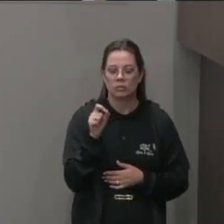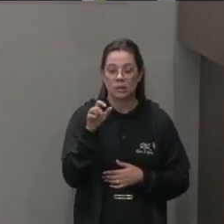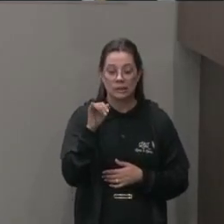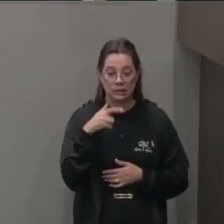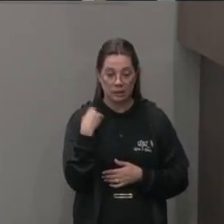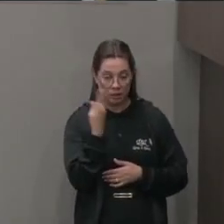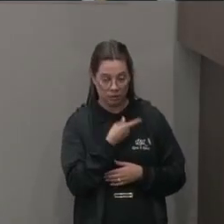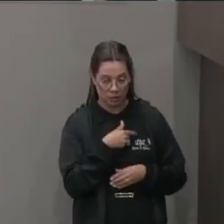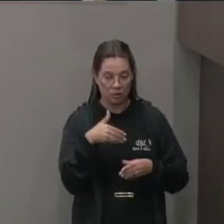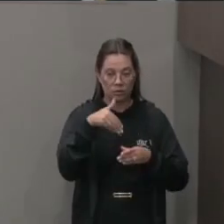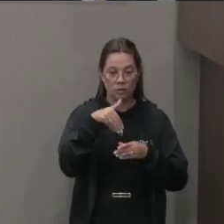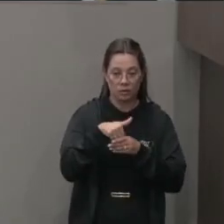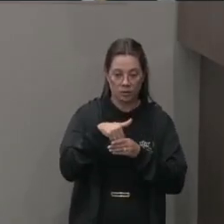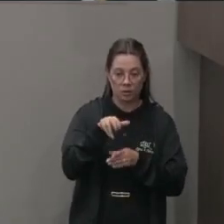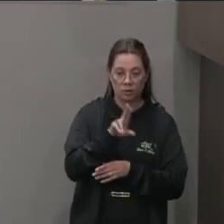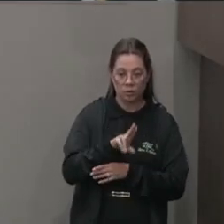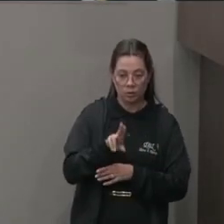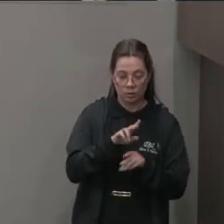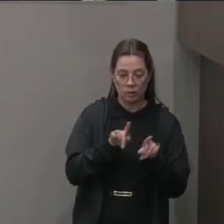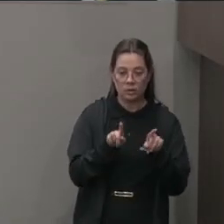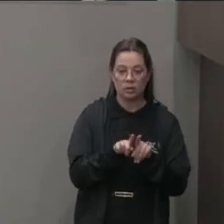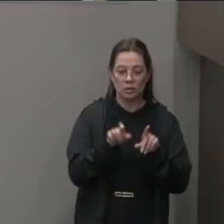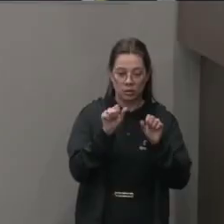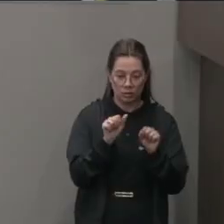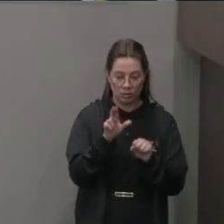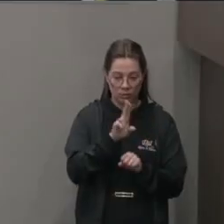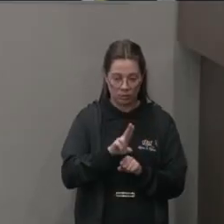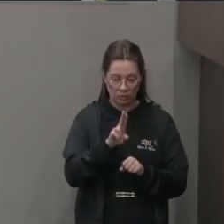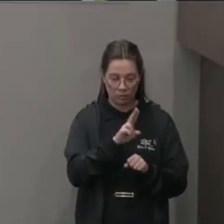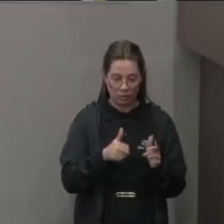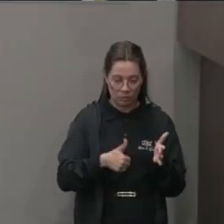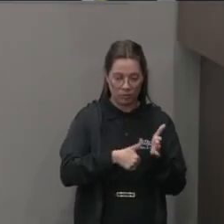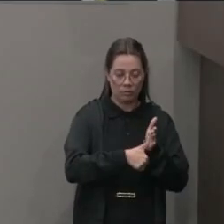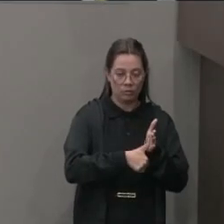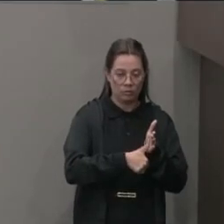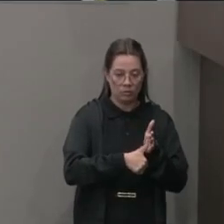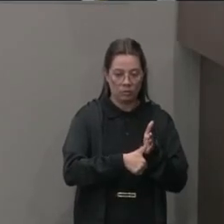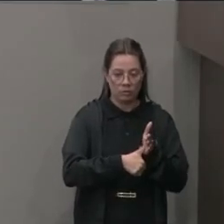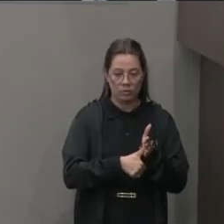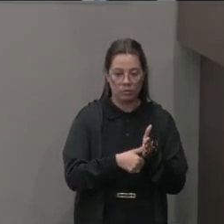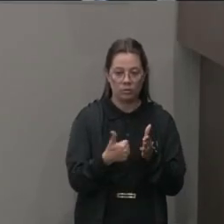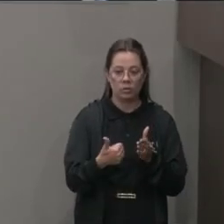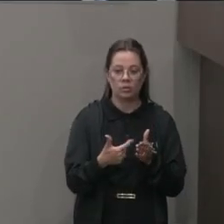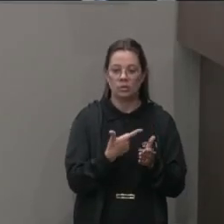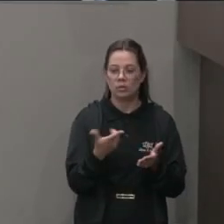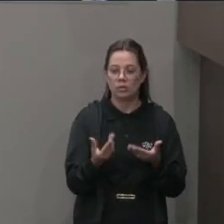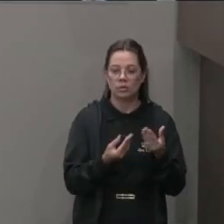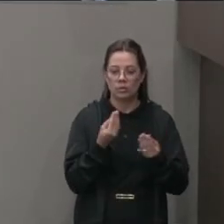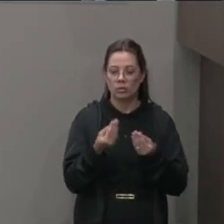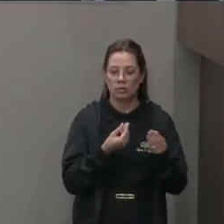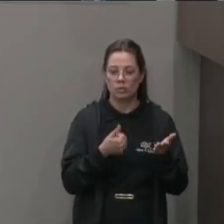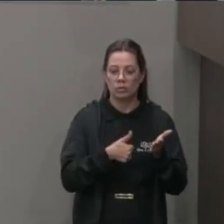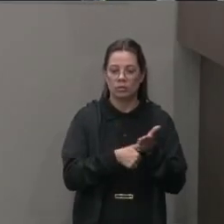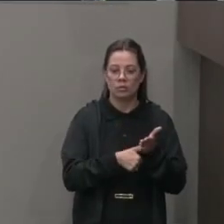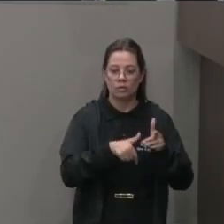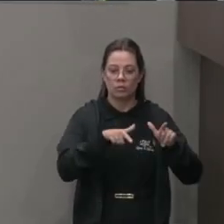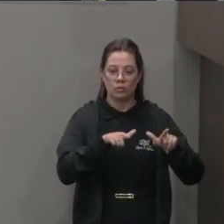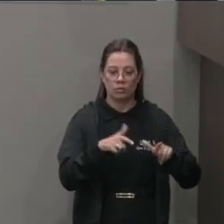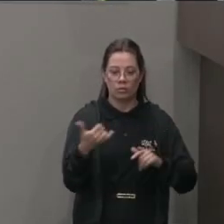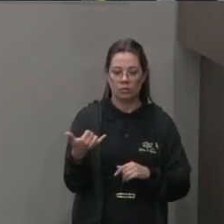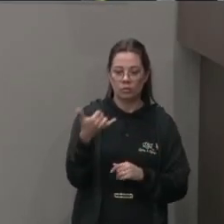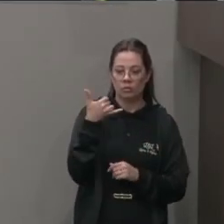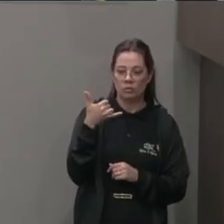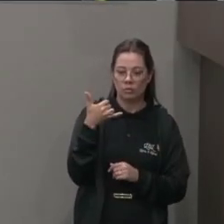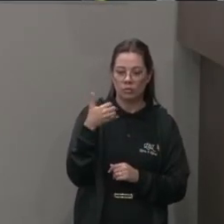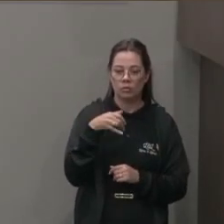estamos votando que o usuário também vai poder utilizar o botão do pânico, não tem cabimento a gente deixar o botão de pânico no celular, no